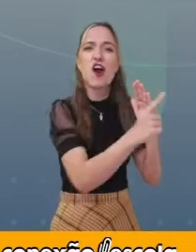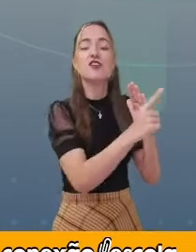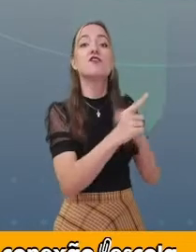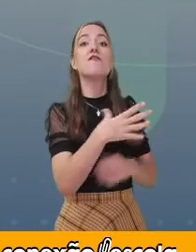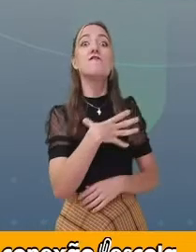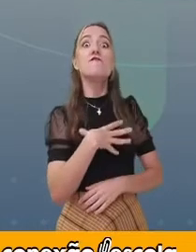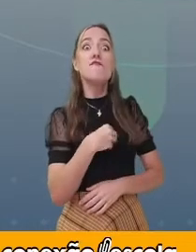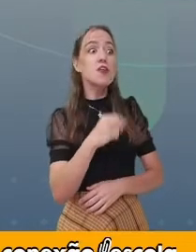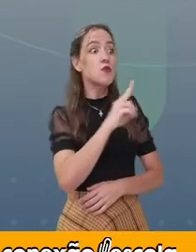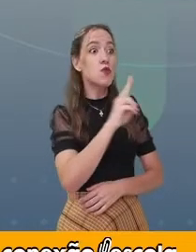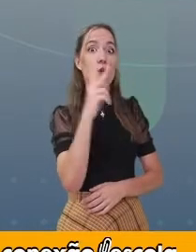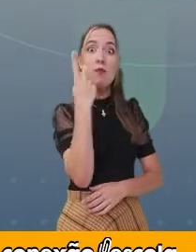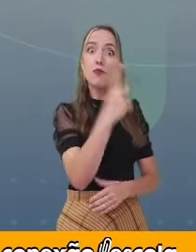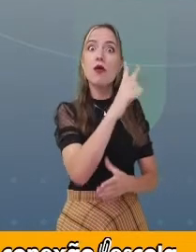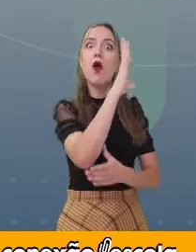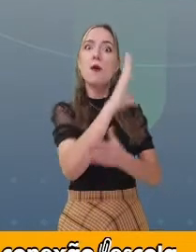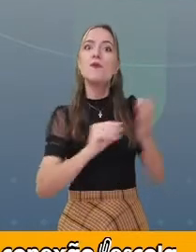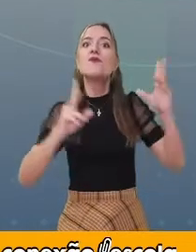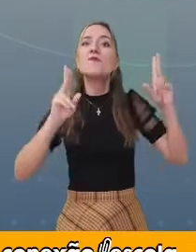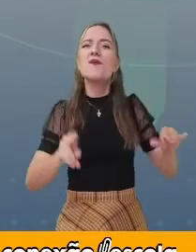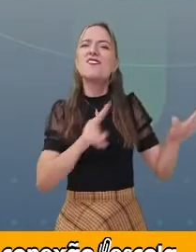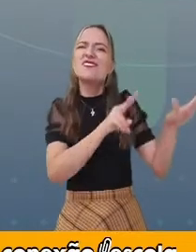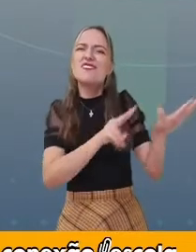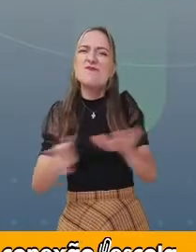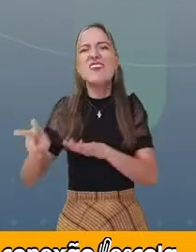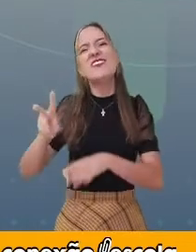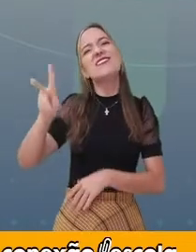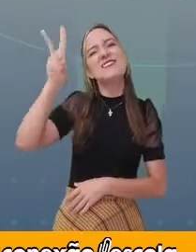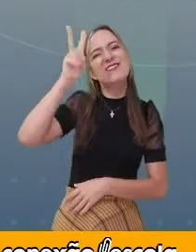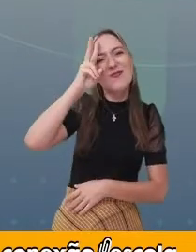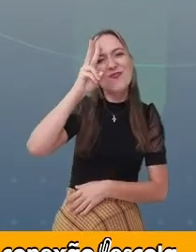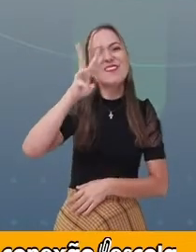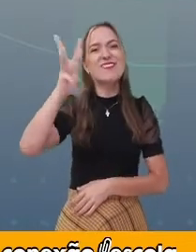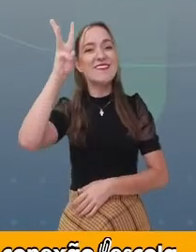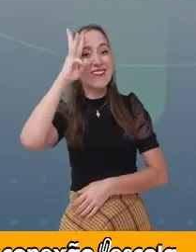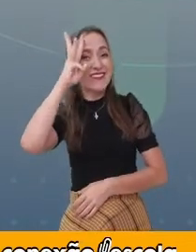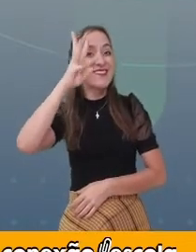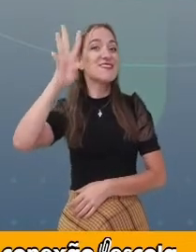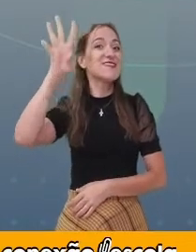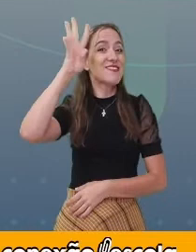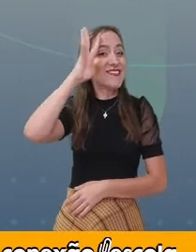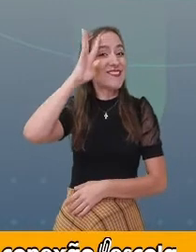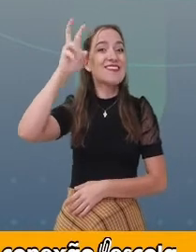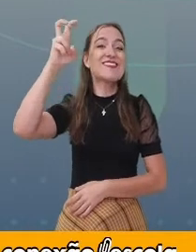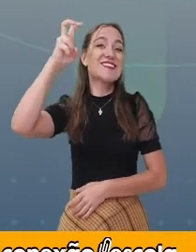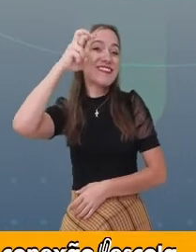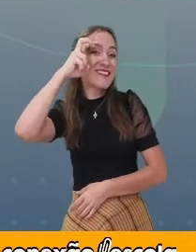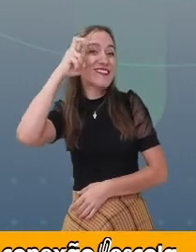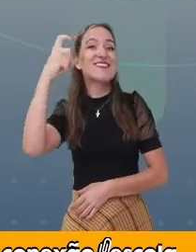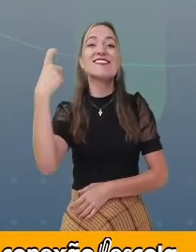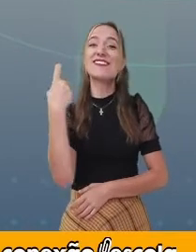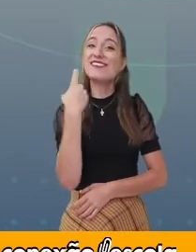Segunda-feira, terça-feira, quarta-feira, quinta-feira,